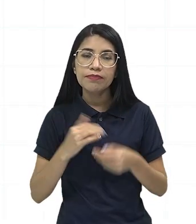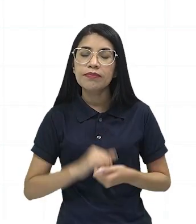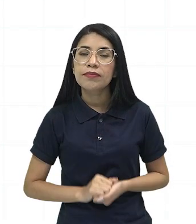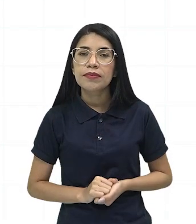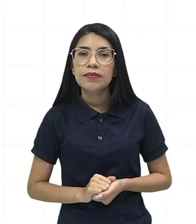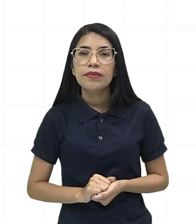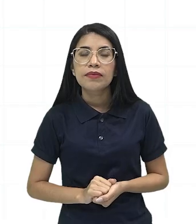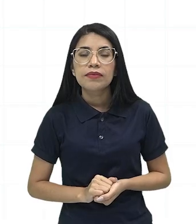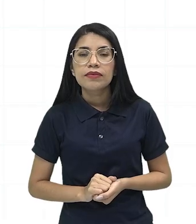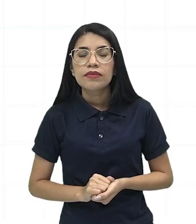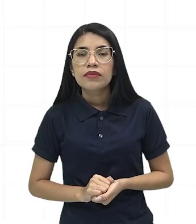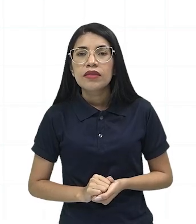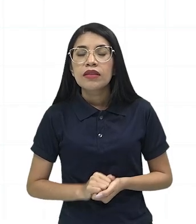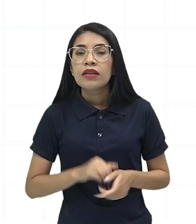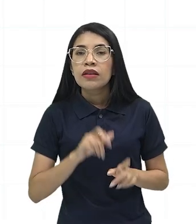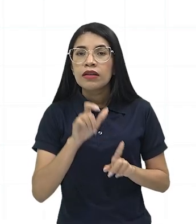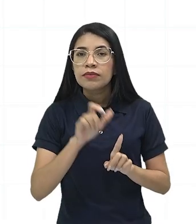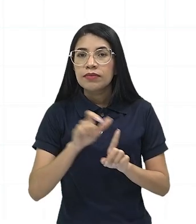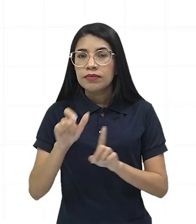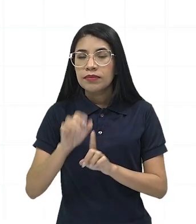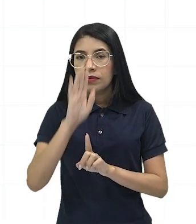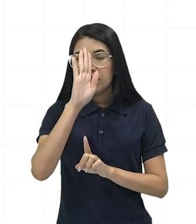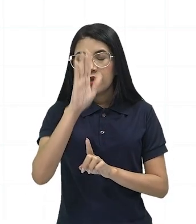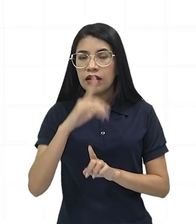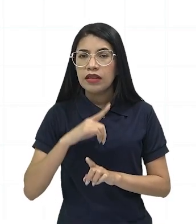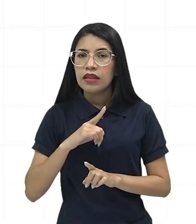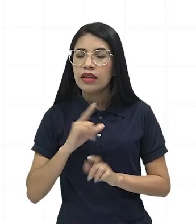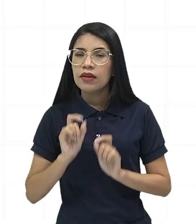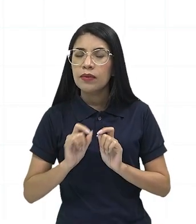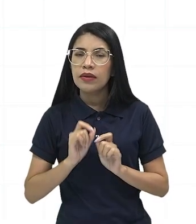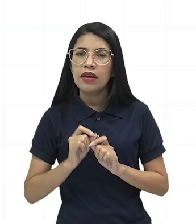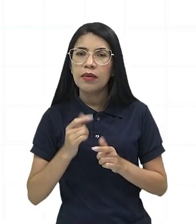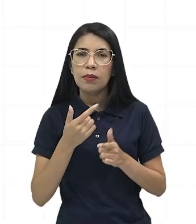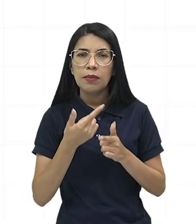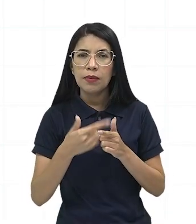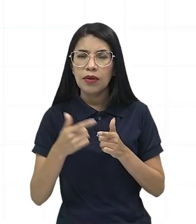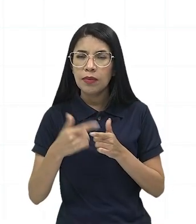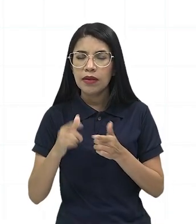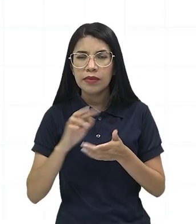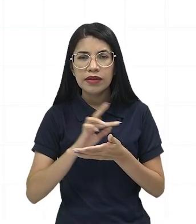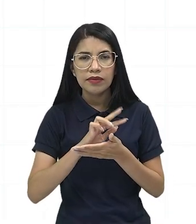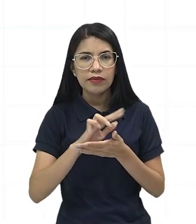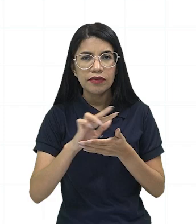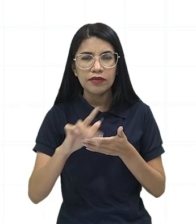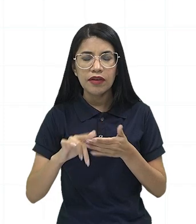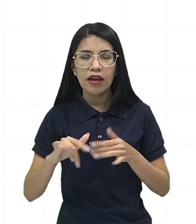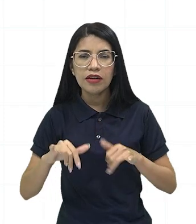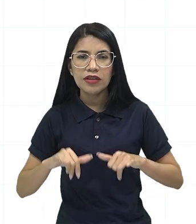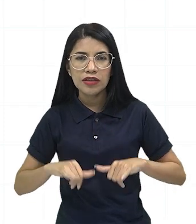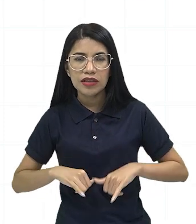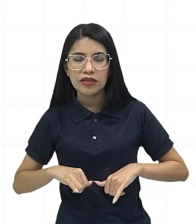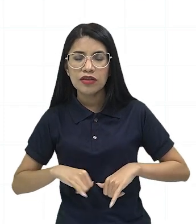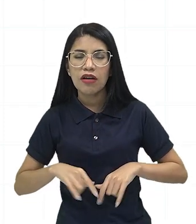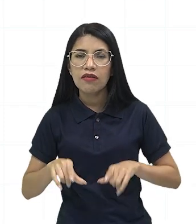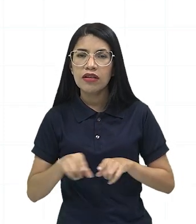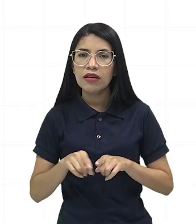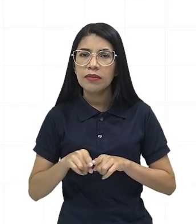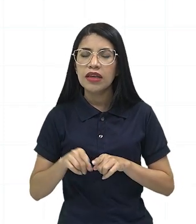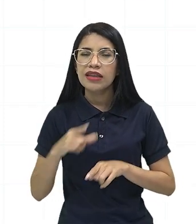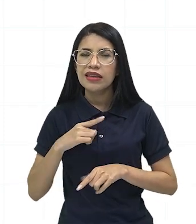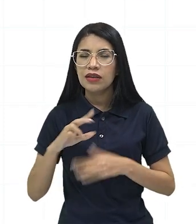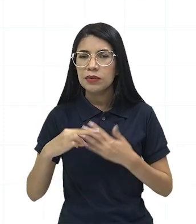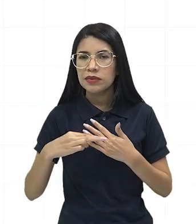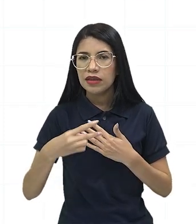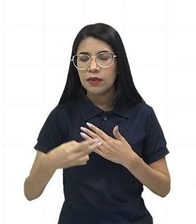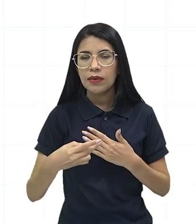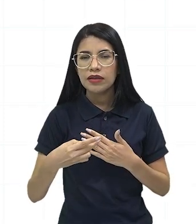personagens. Os personagens principais enfrentam grandes desafios e sofrem consequências